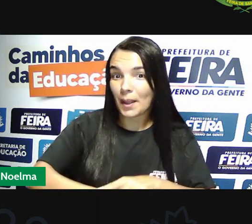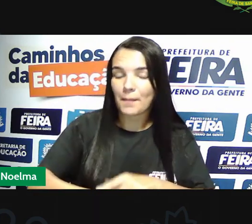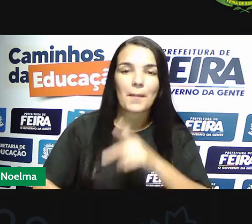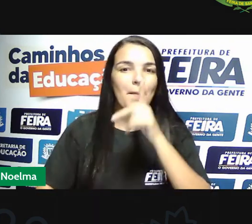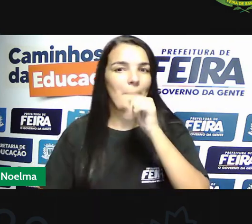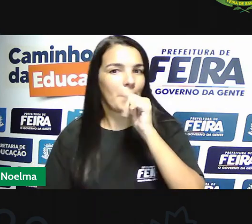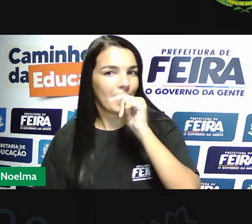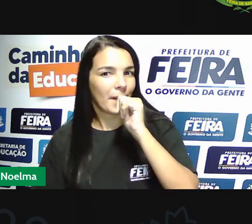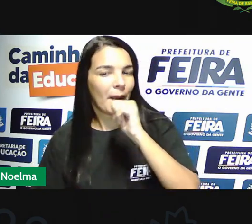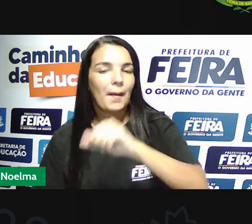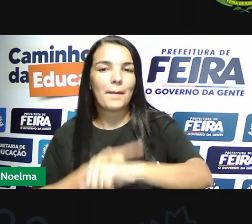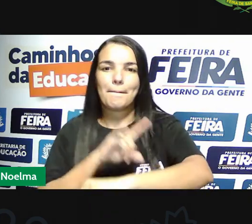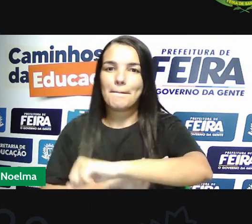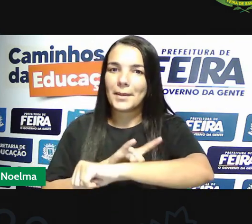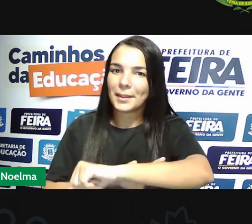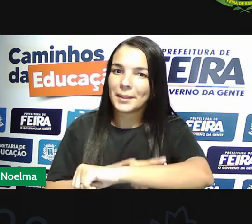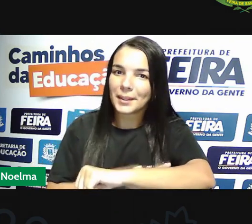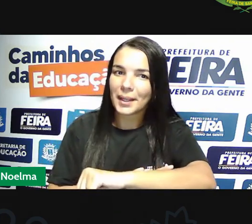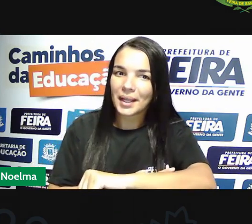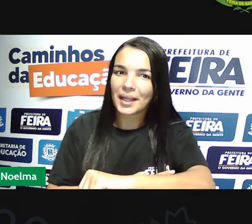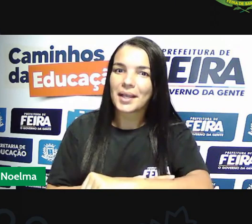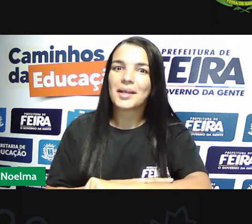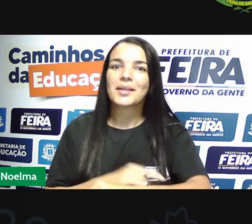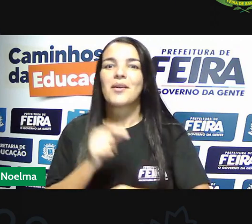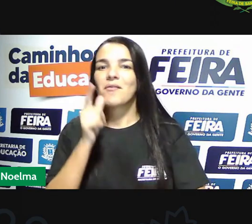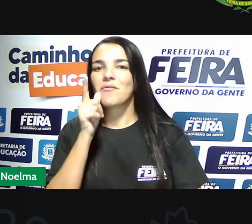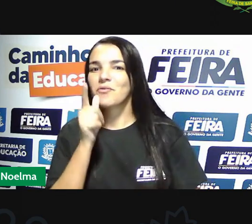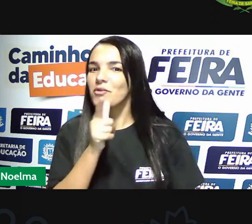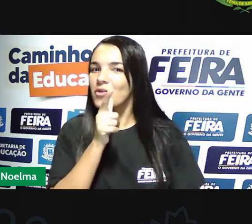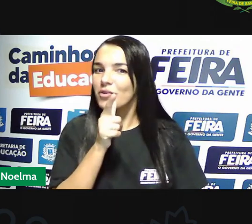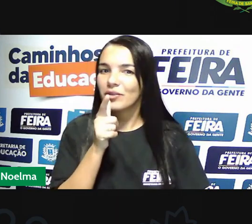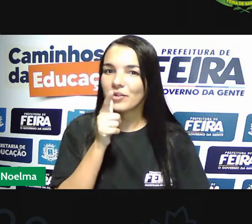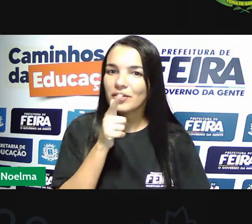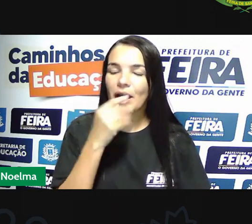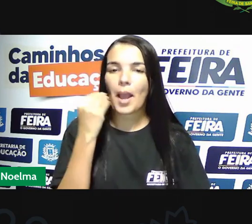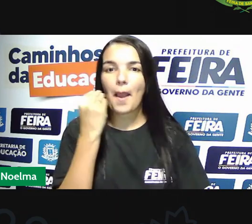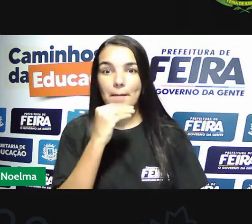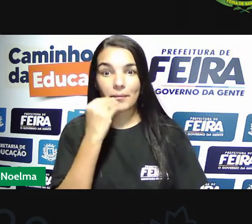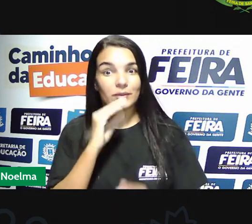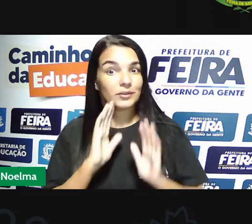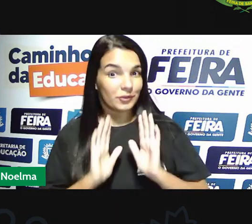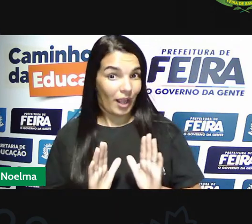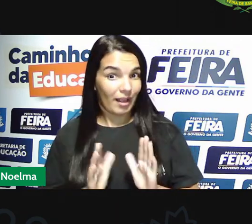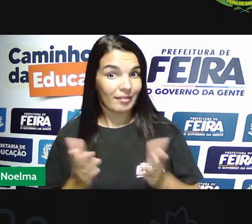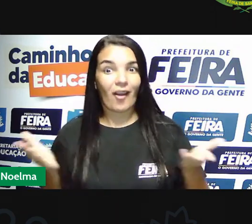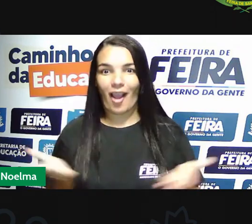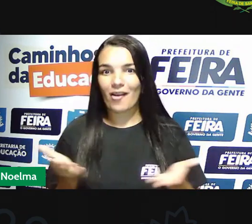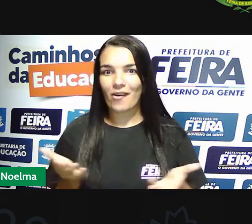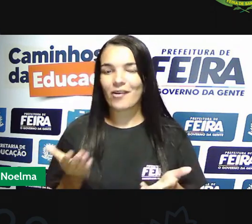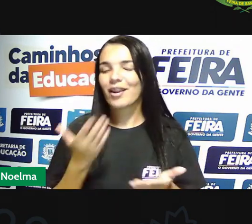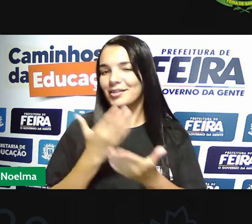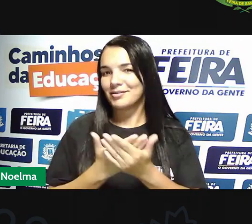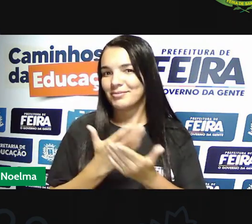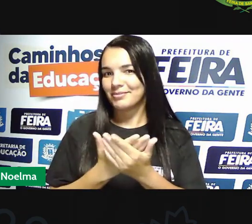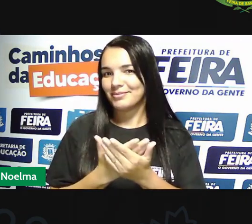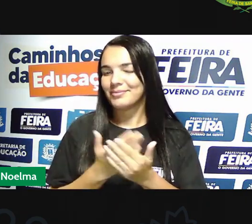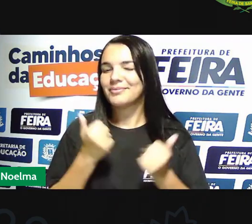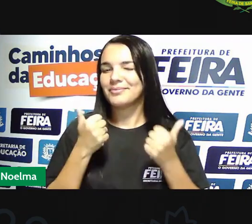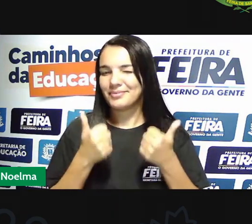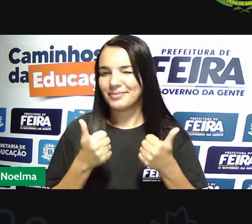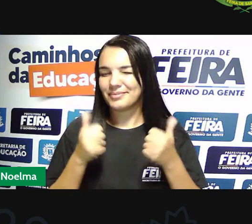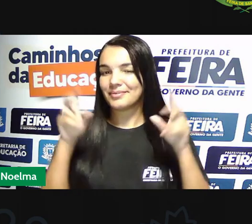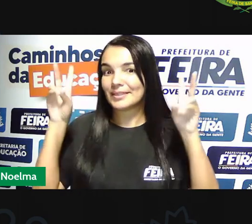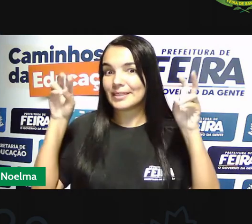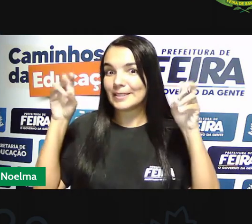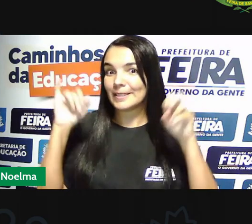mar aquela água e ir ao banheiro fazer o restinho aproveitaram agora a gente vai falar de